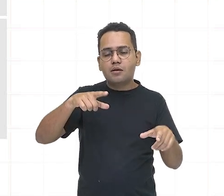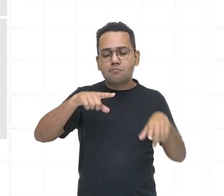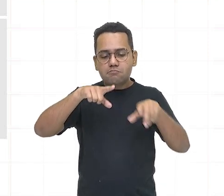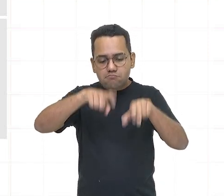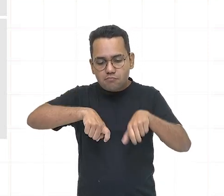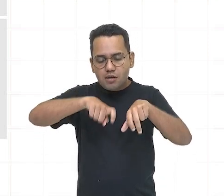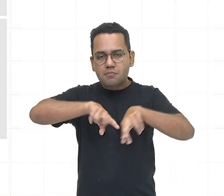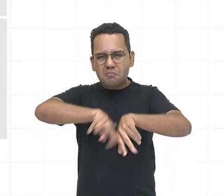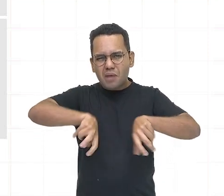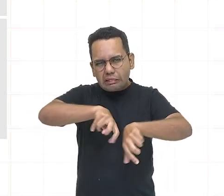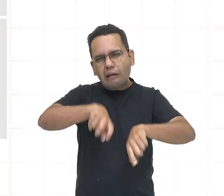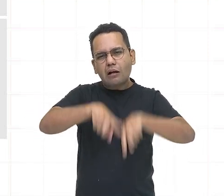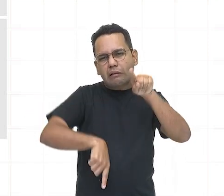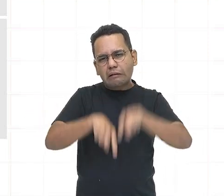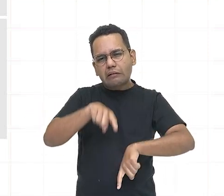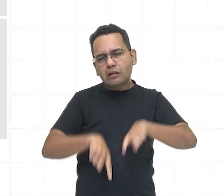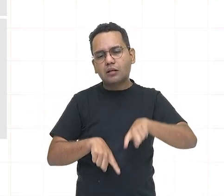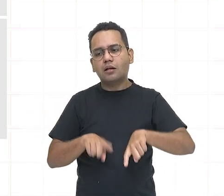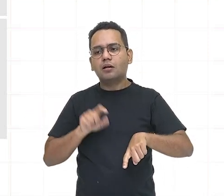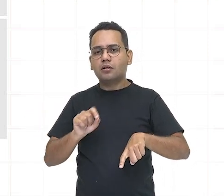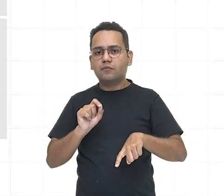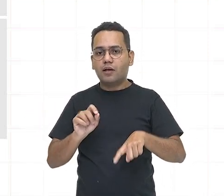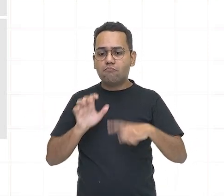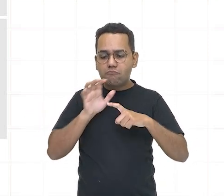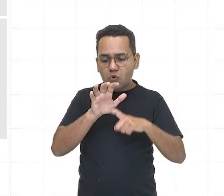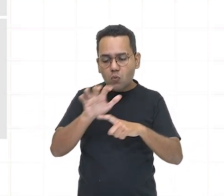realmente interferindo junto com esse processo de